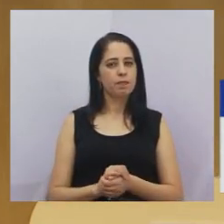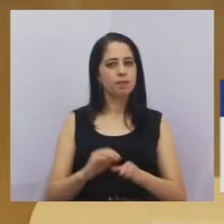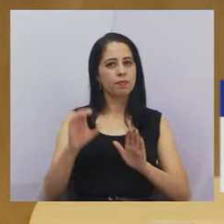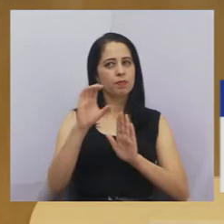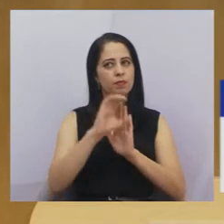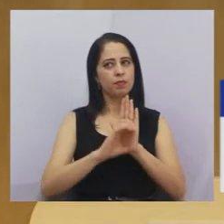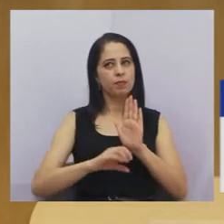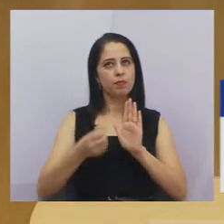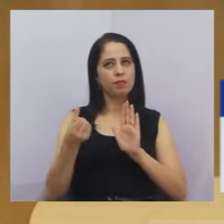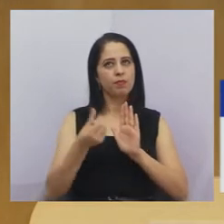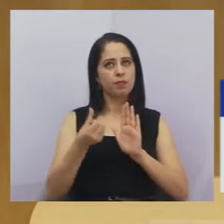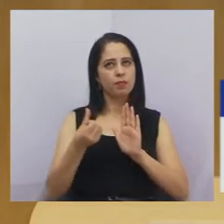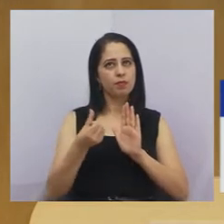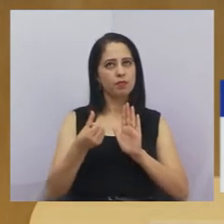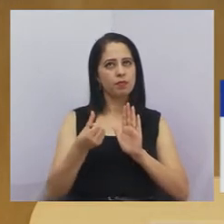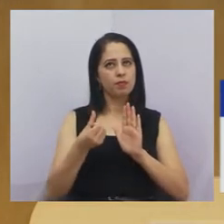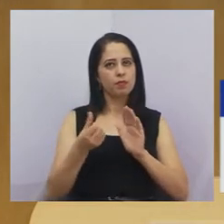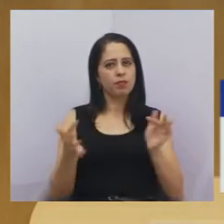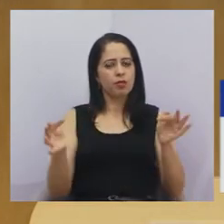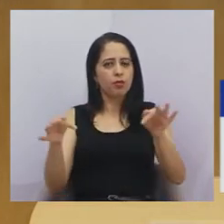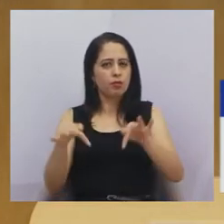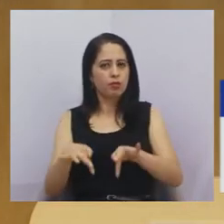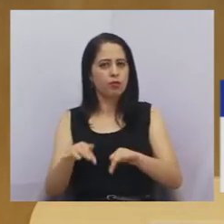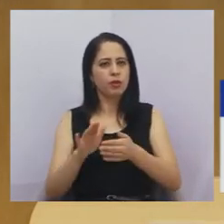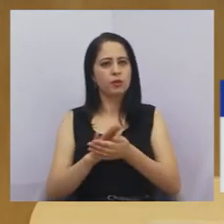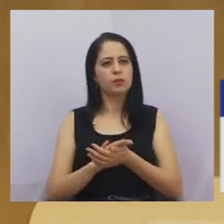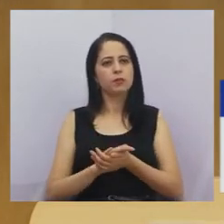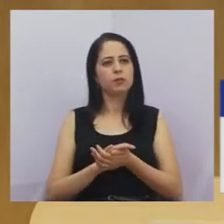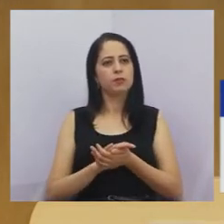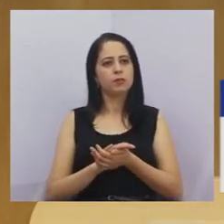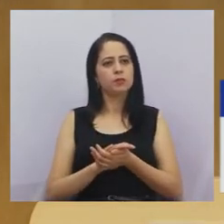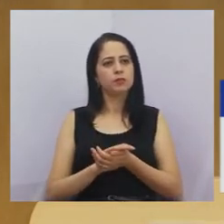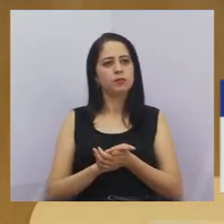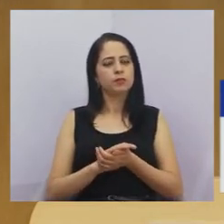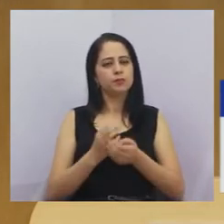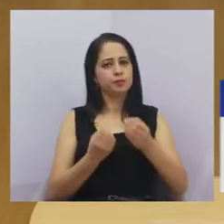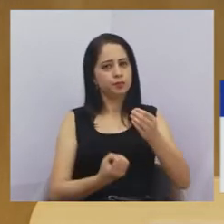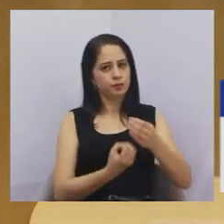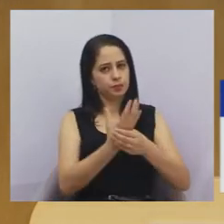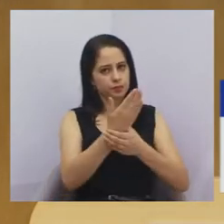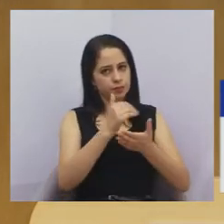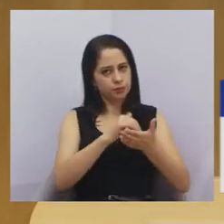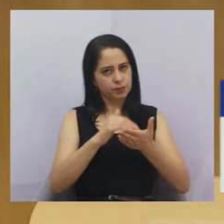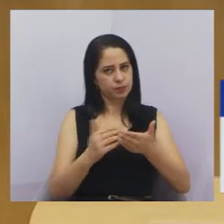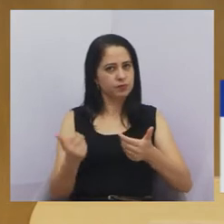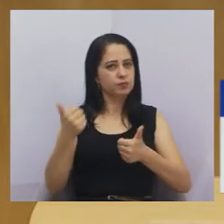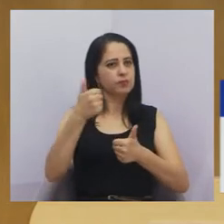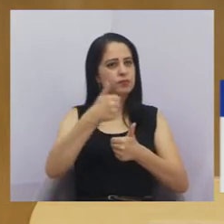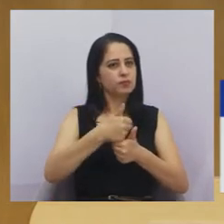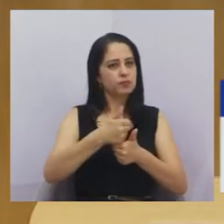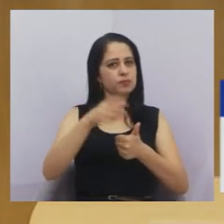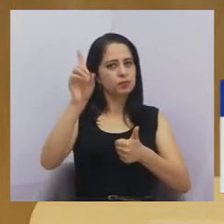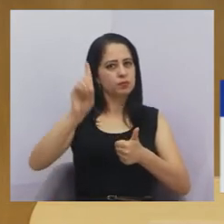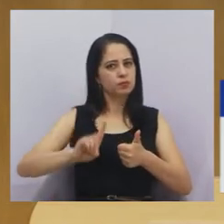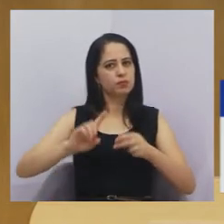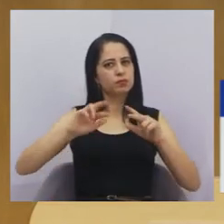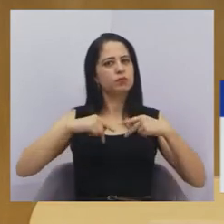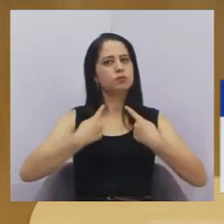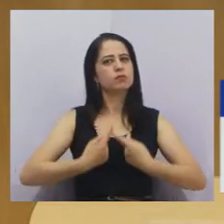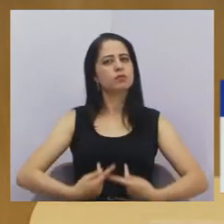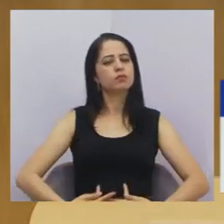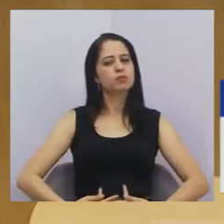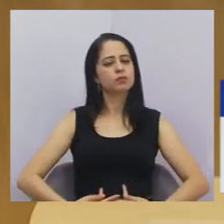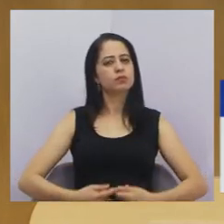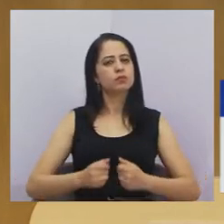Capítulo 6º, das disposições finais. Fica criada a Subsecretaria de Igualdade e Direitos Humanos, duas